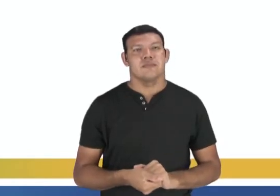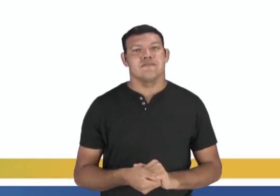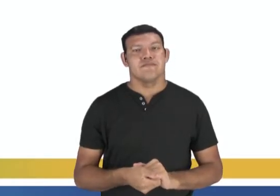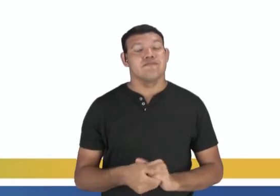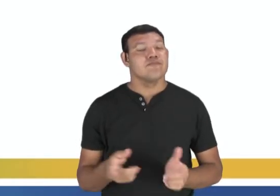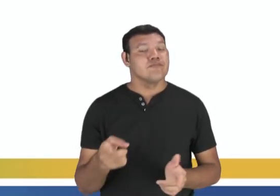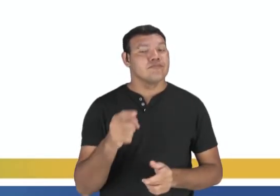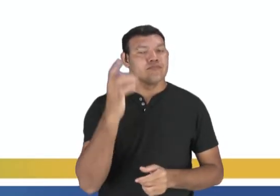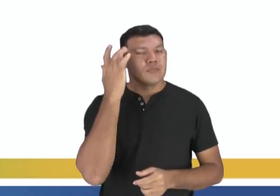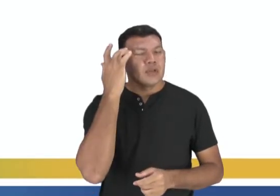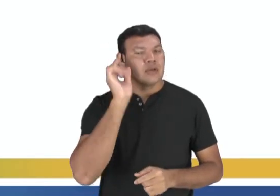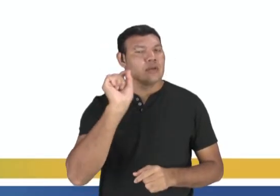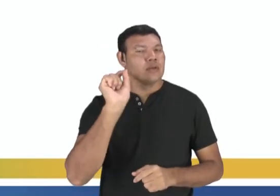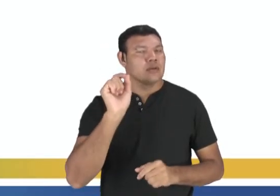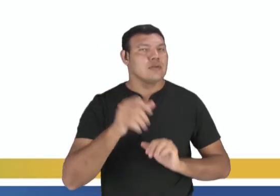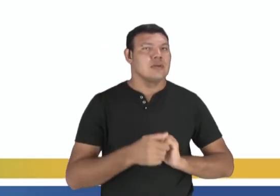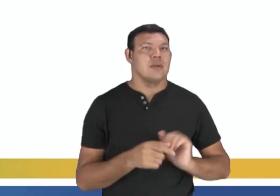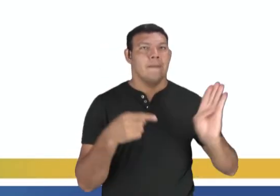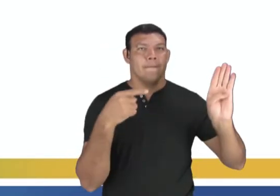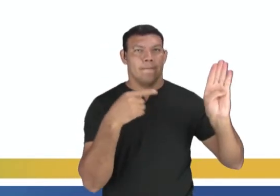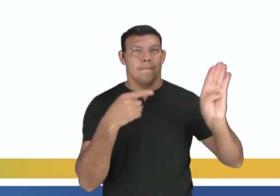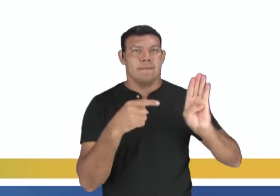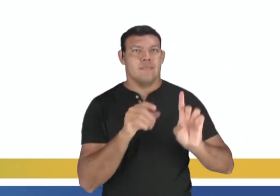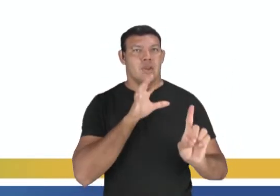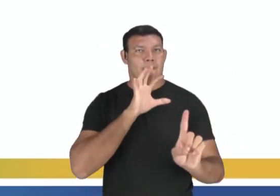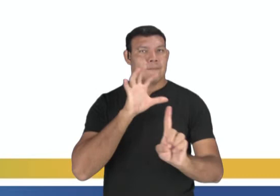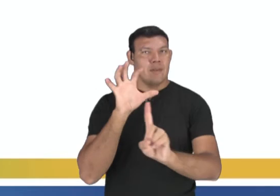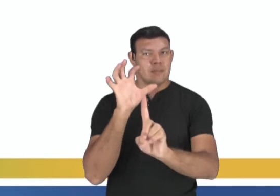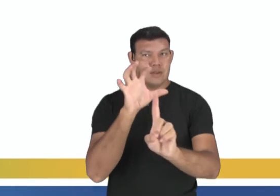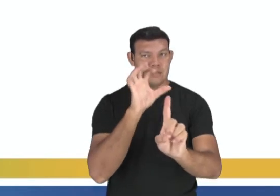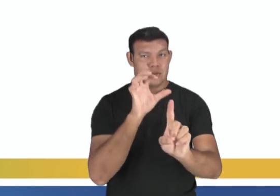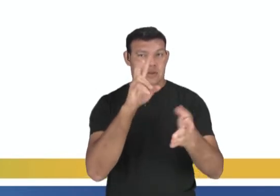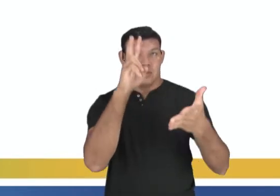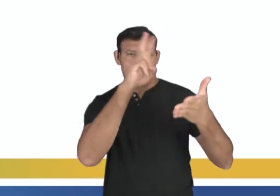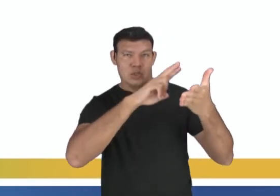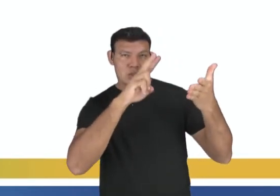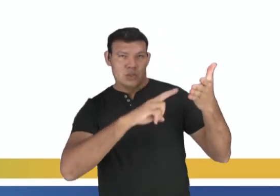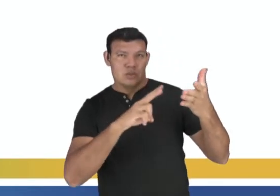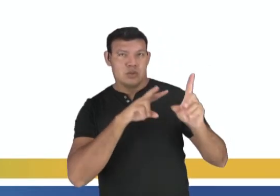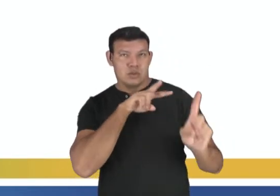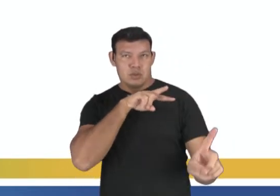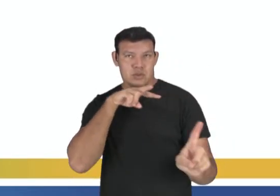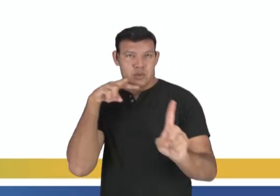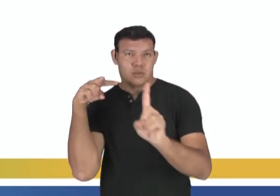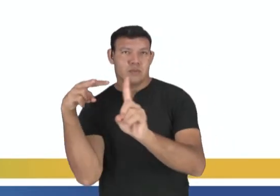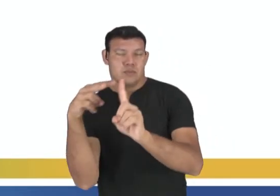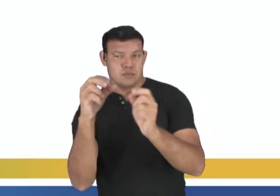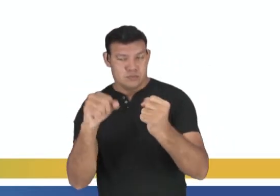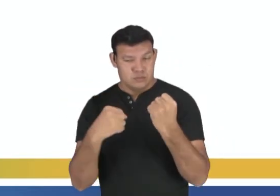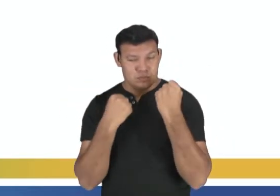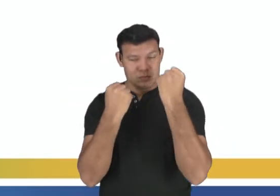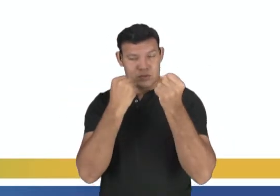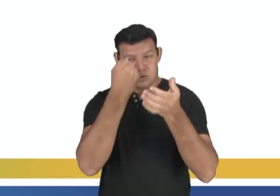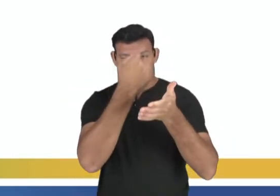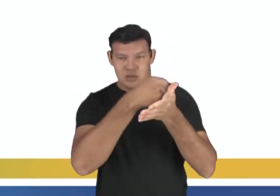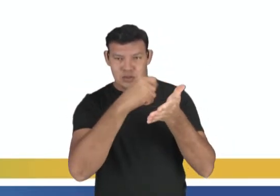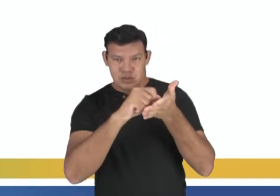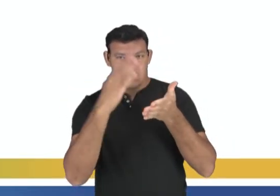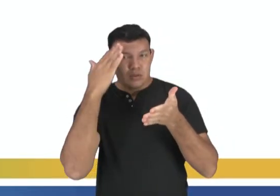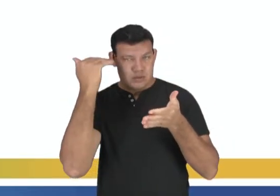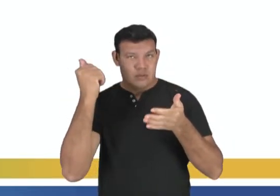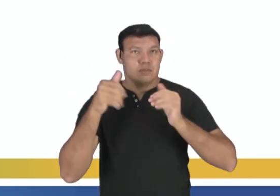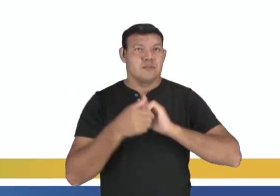que vocês acham? B. Convencer o interlocutor do ponto de vista defendido pelo